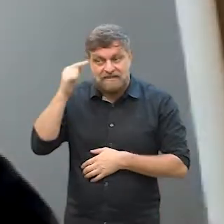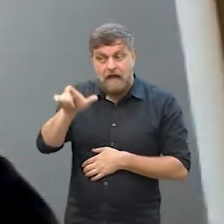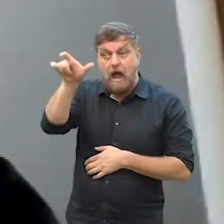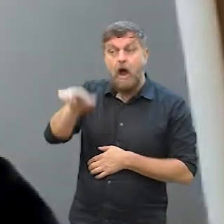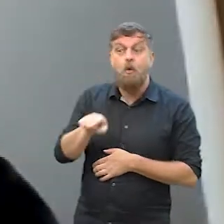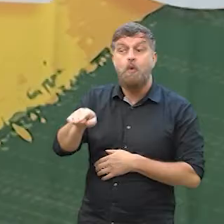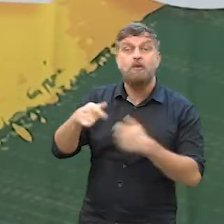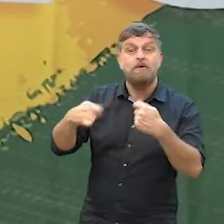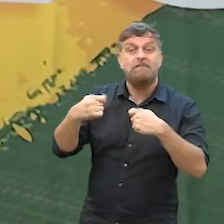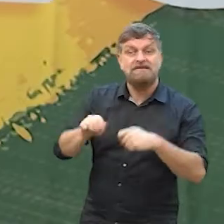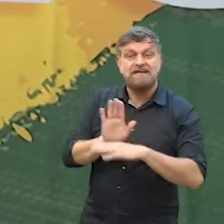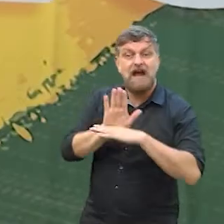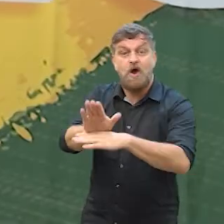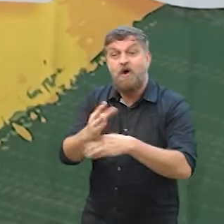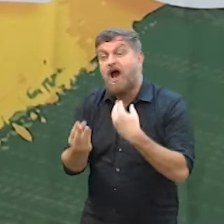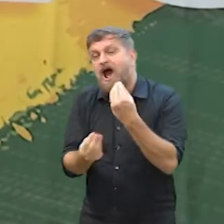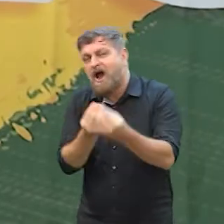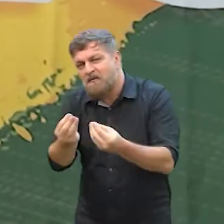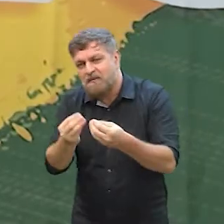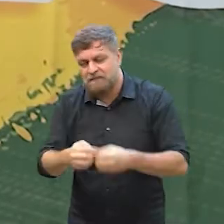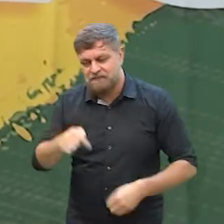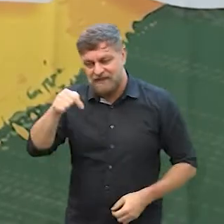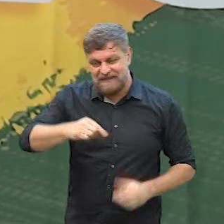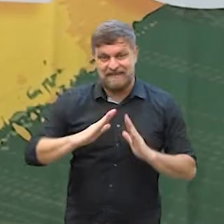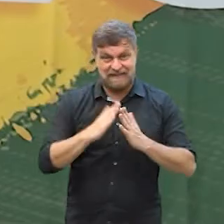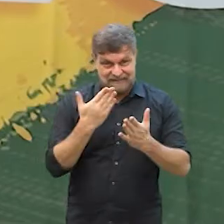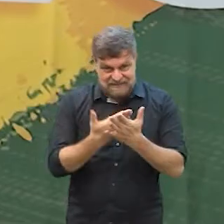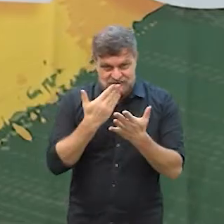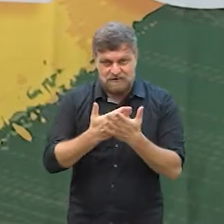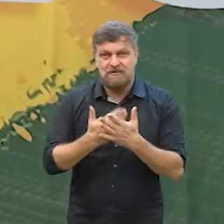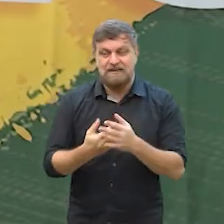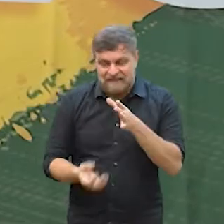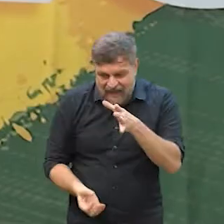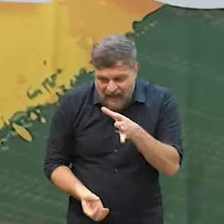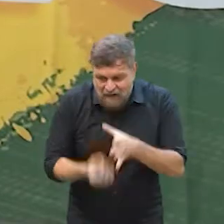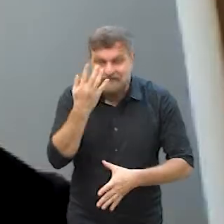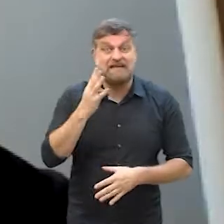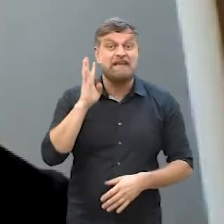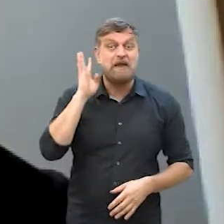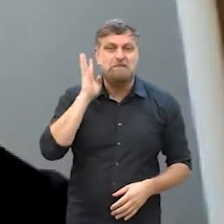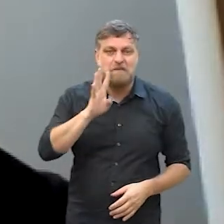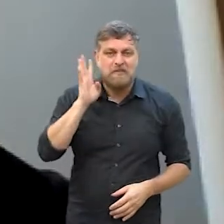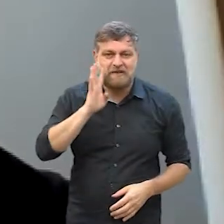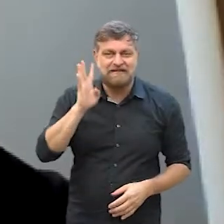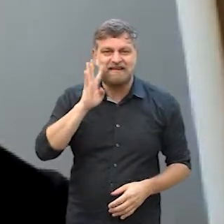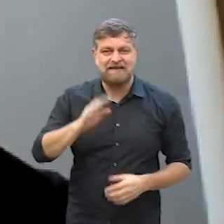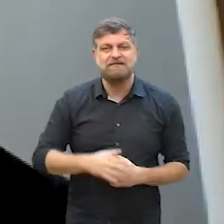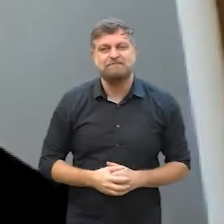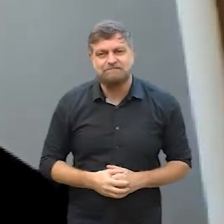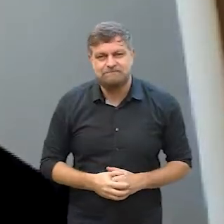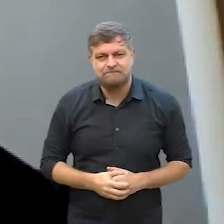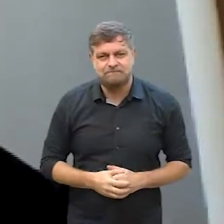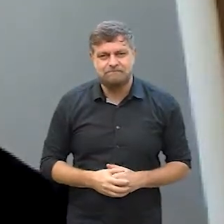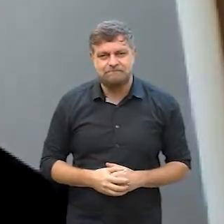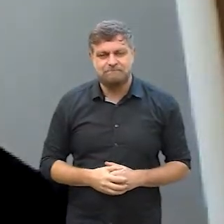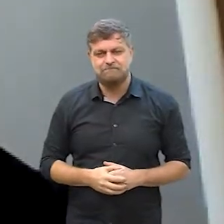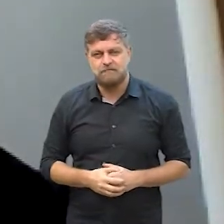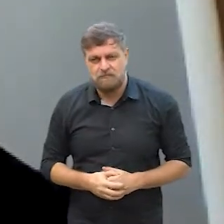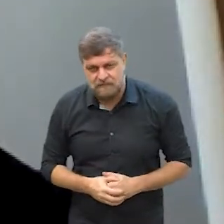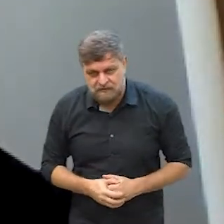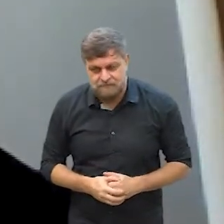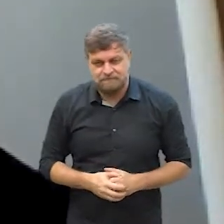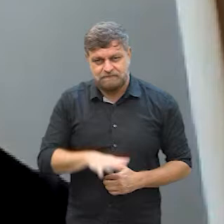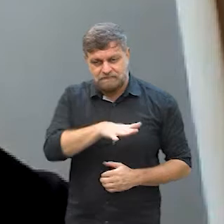do outro. A gente tem feito isso aqui na escola e tem sido muito legal essa,